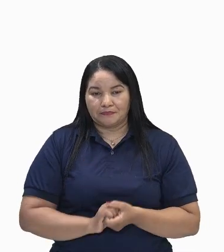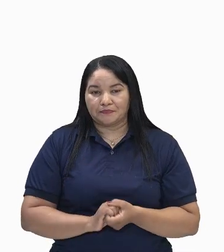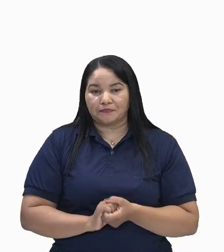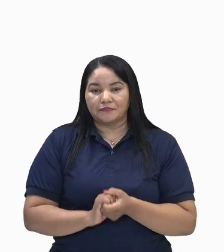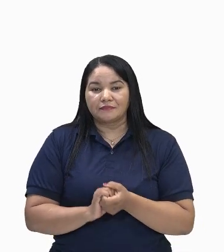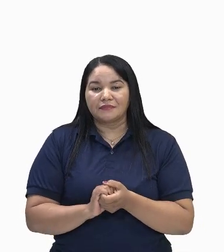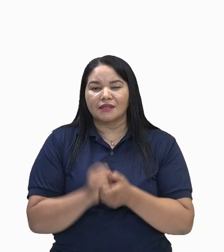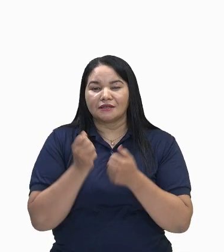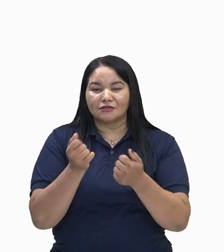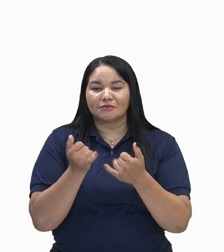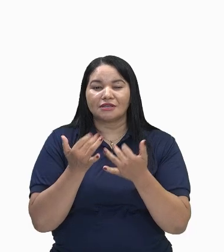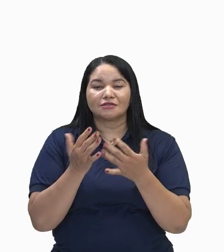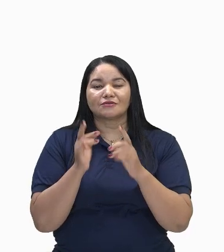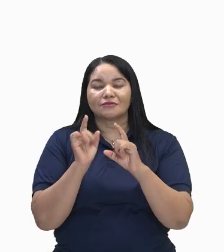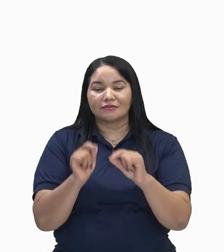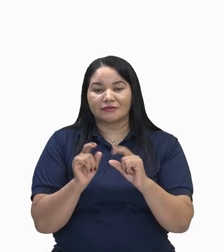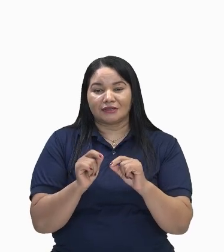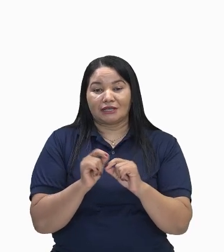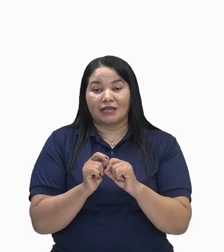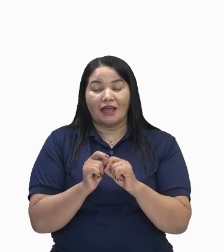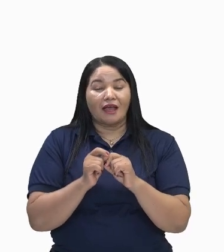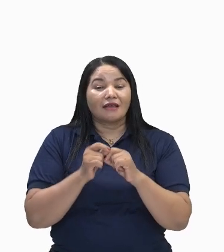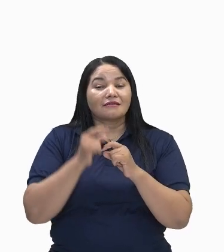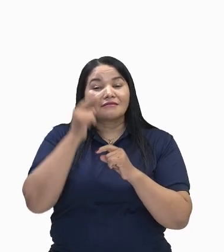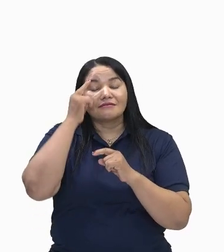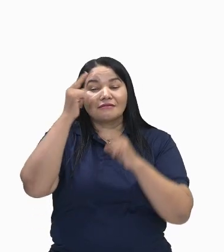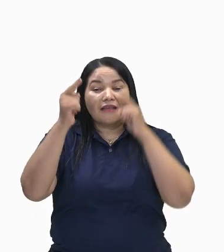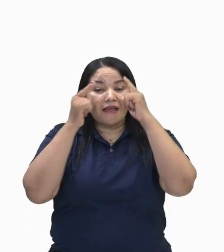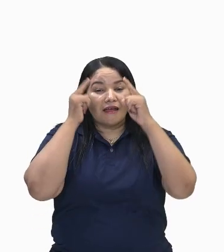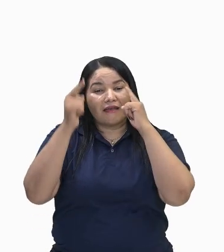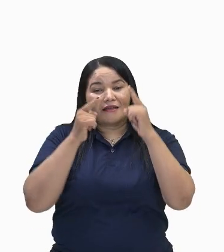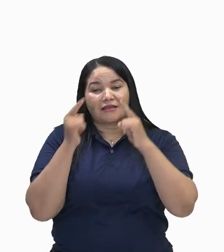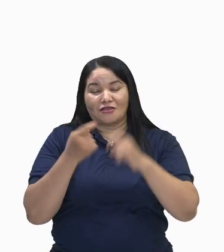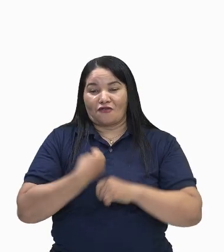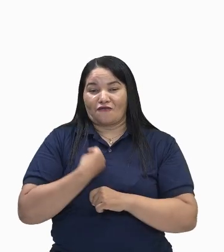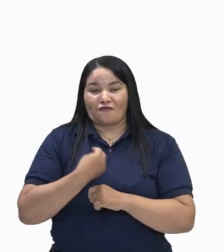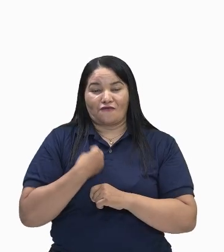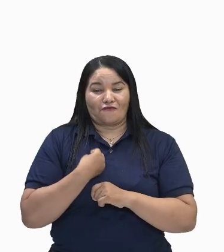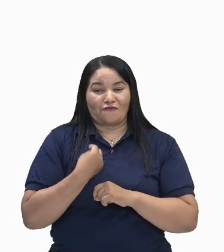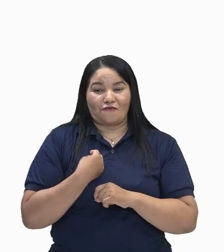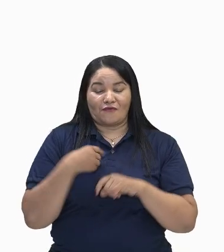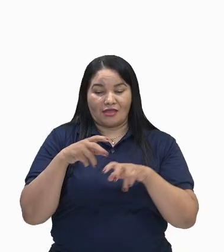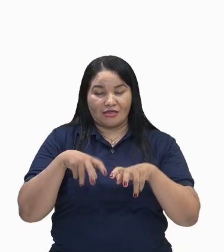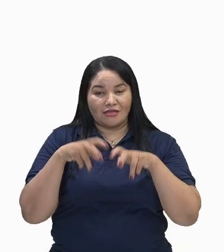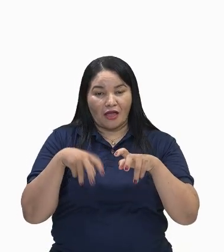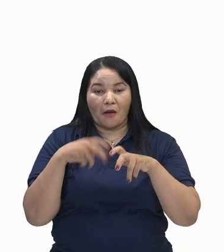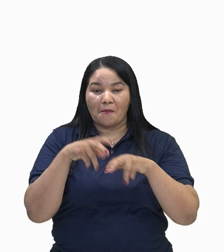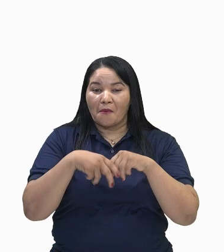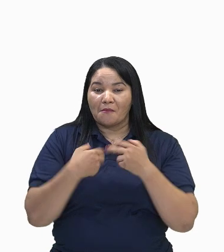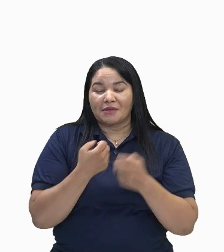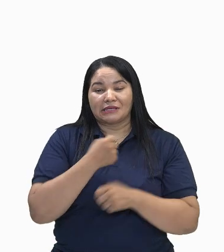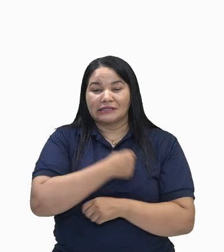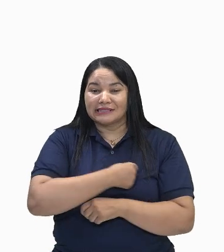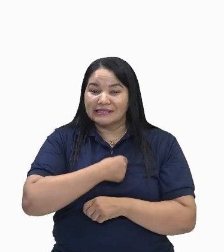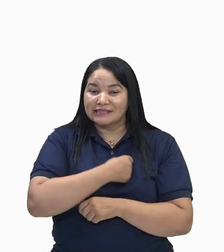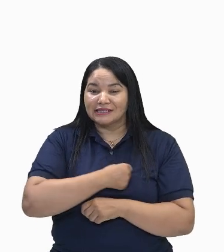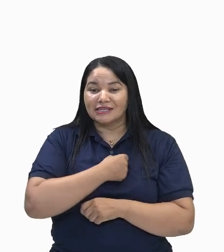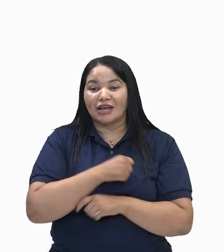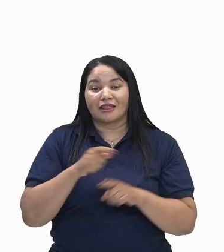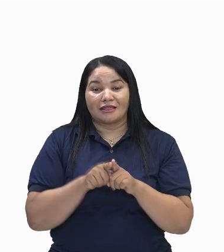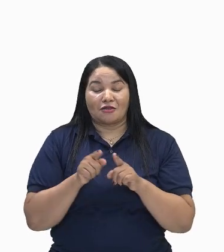ele expressa a idealização da vida no campo, por meio da saudade e